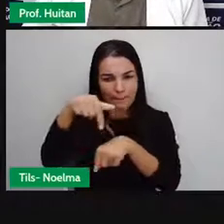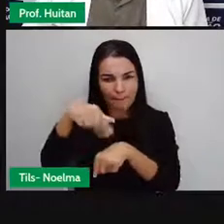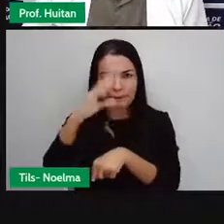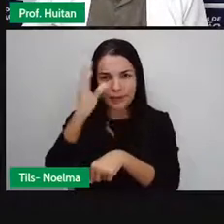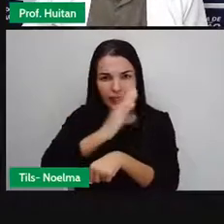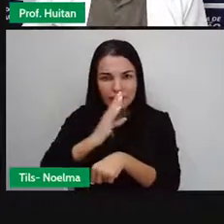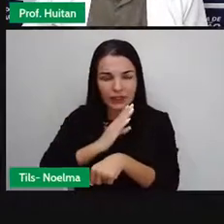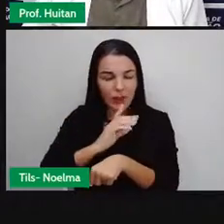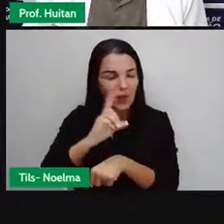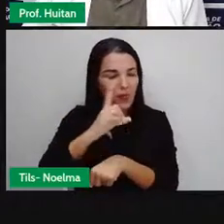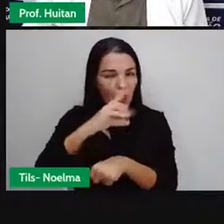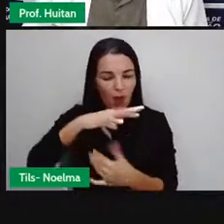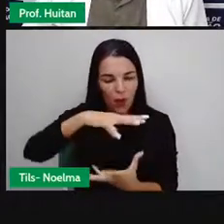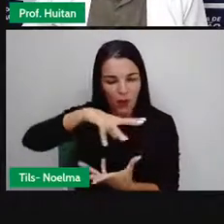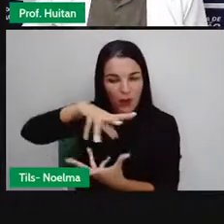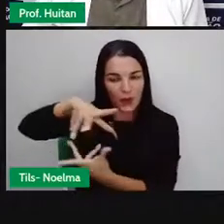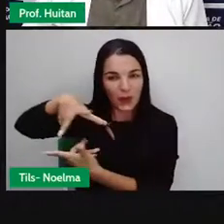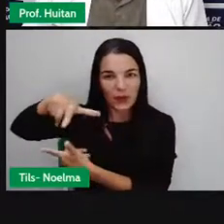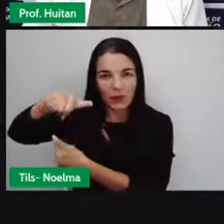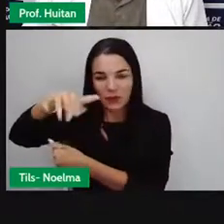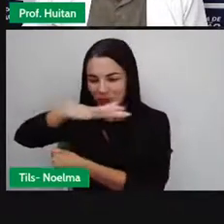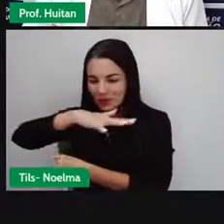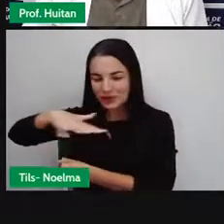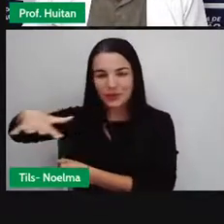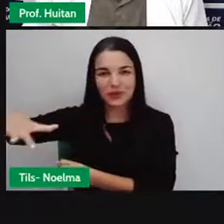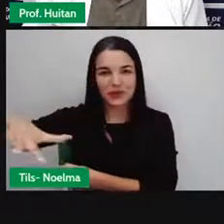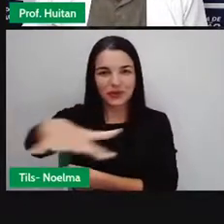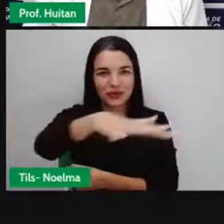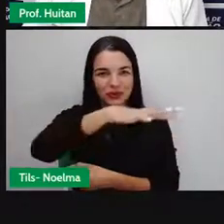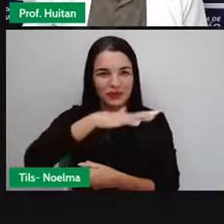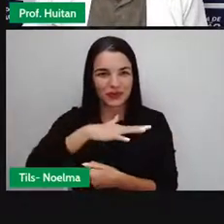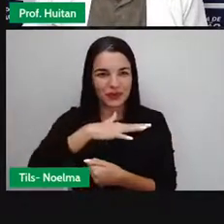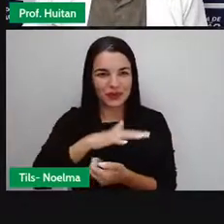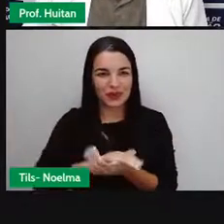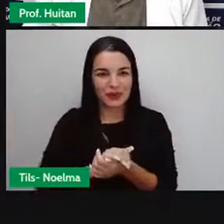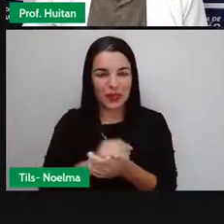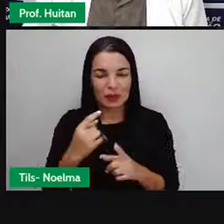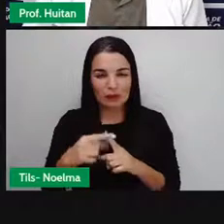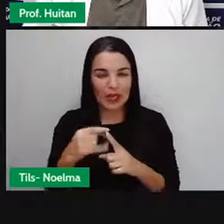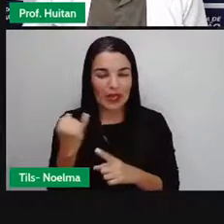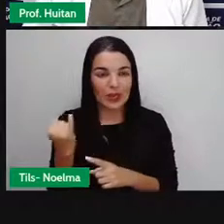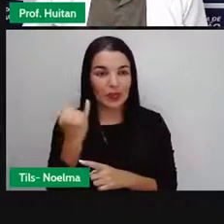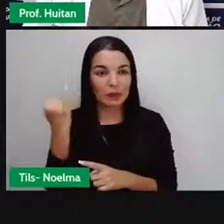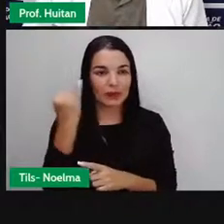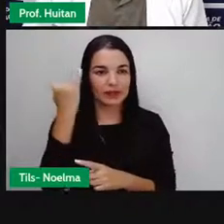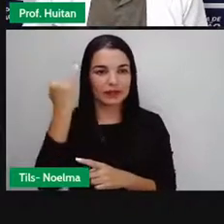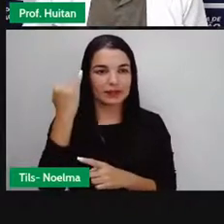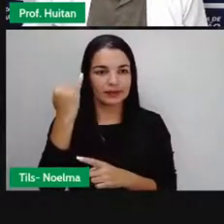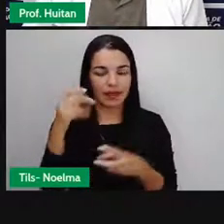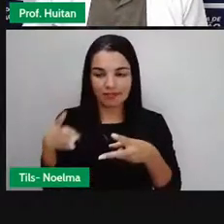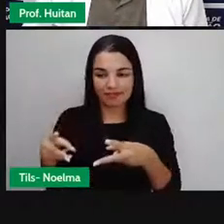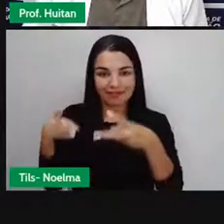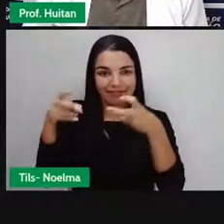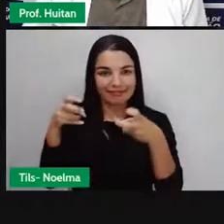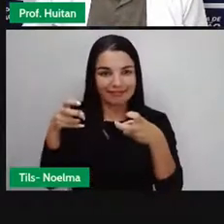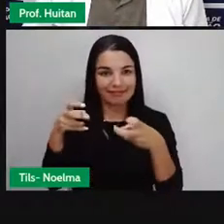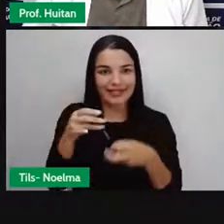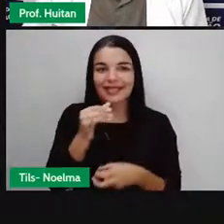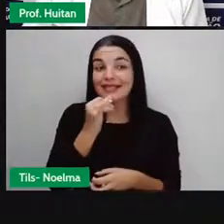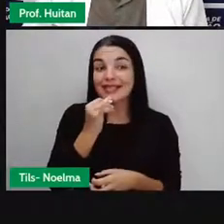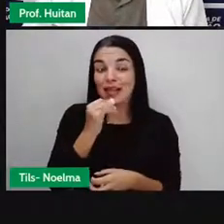país. O livro é evidenciado nesse mês, a importância do livro é evidenciada nesse mês. Por exemplo, no dia